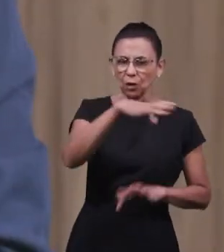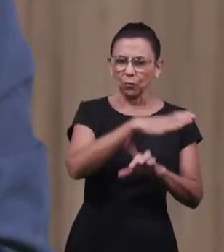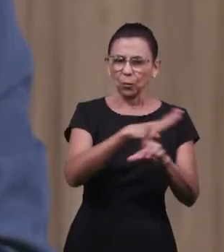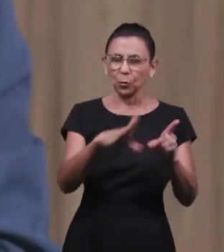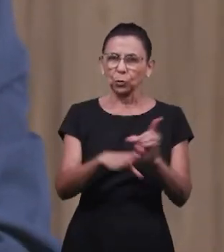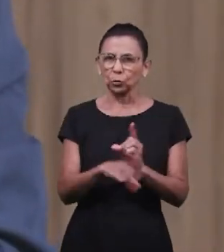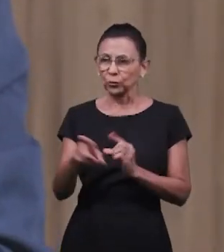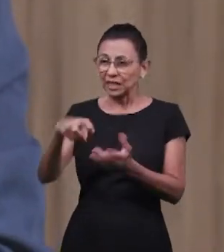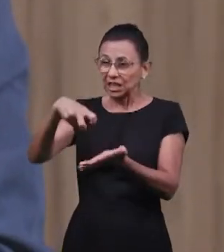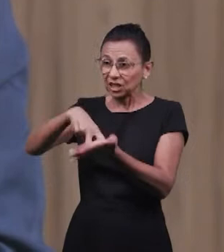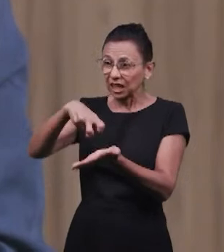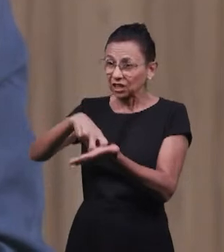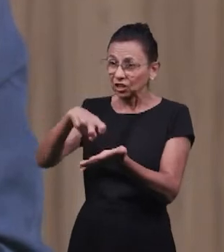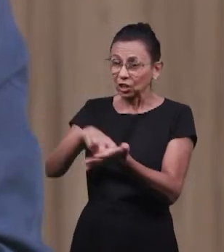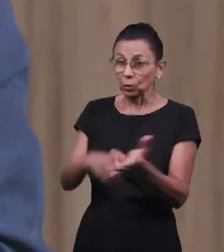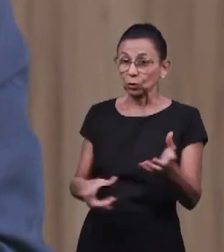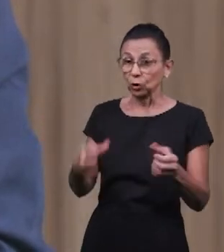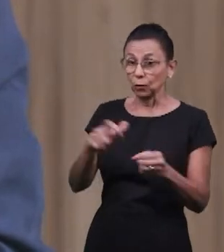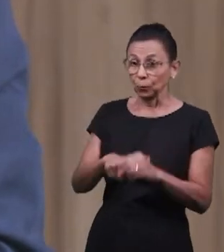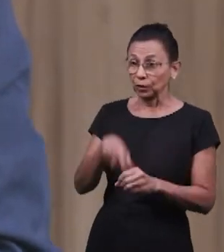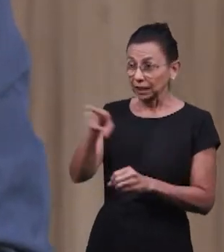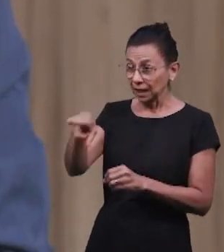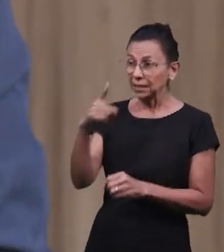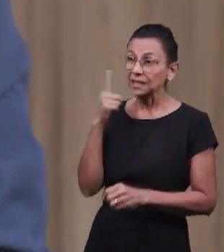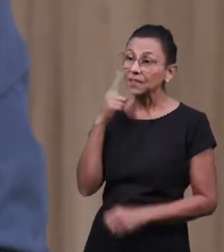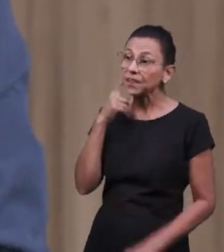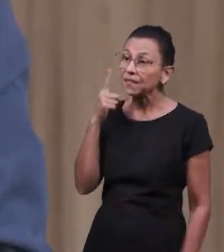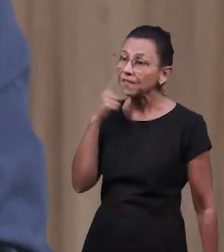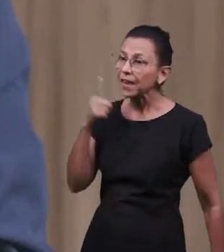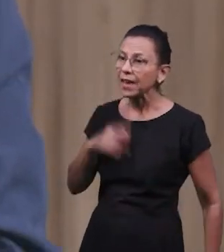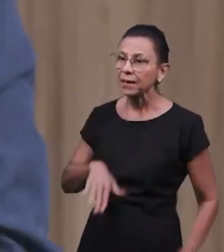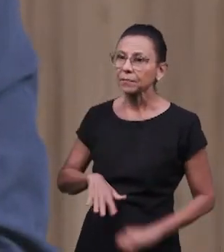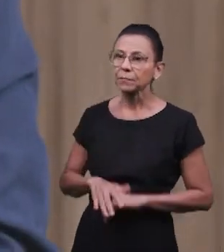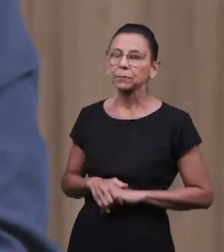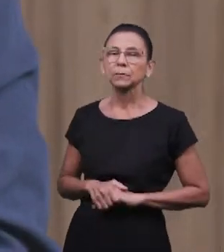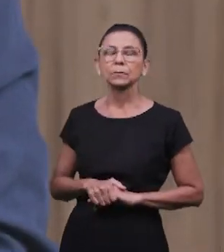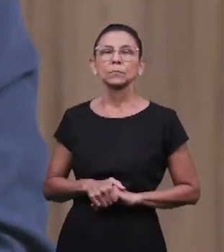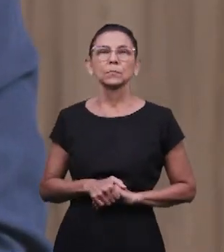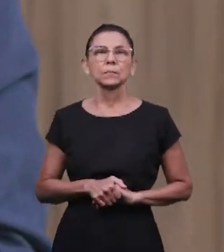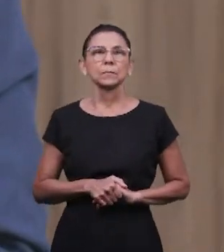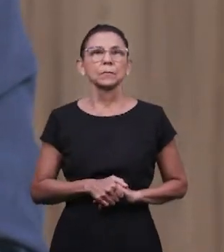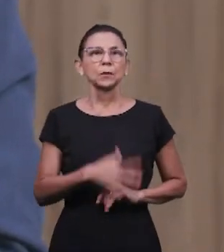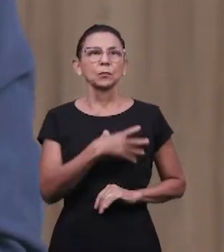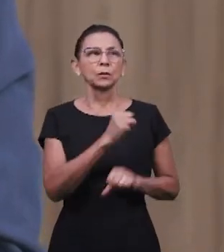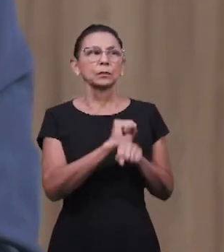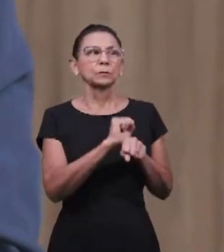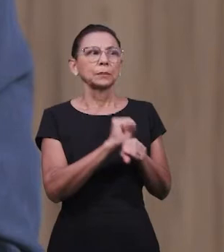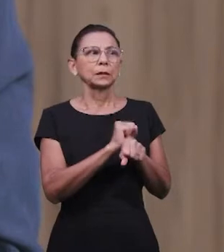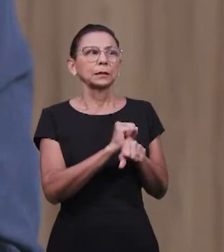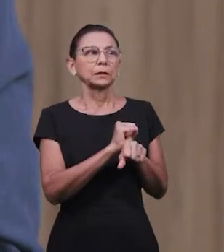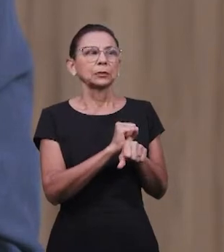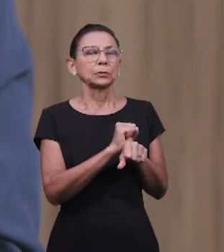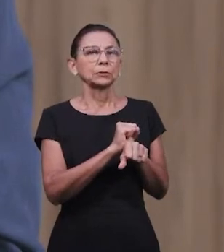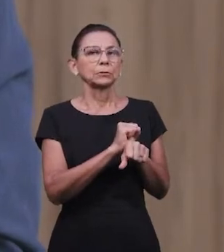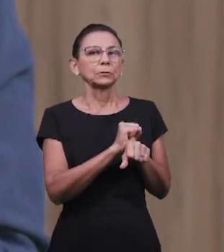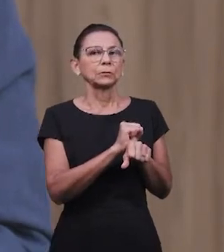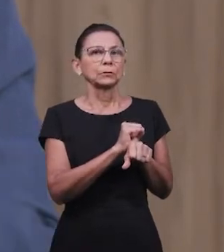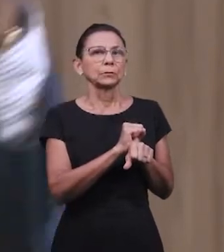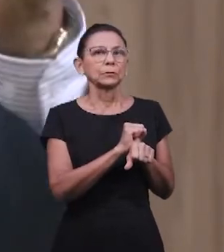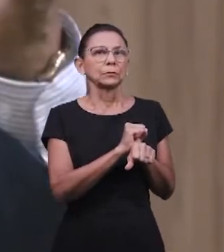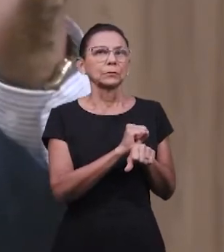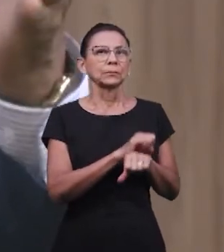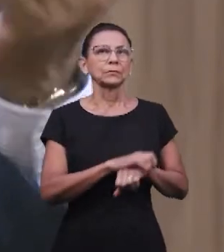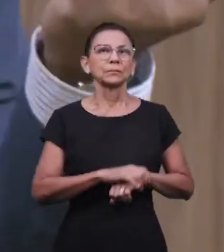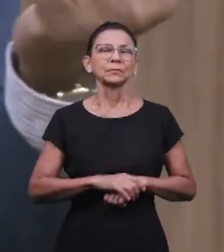contas. O filho já esperando, quando ele chegou do culto, esperando o que ia acontecer com ele, ele chegou com um bolo. Aí os